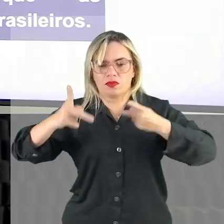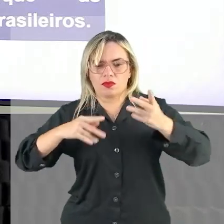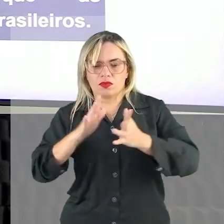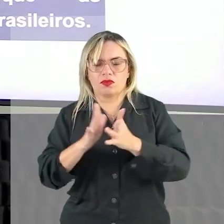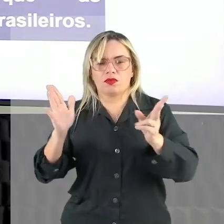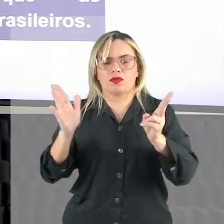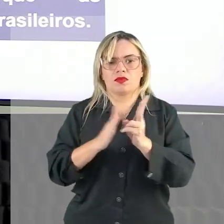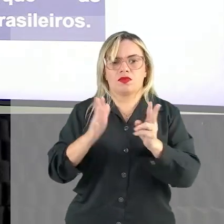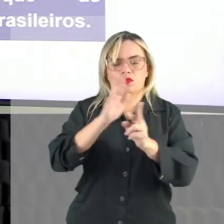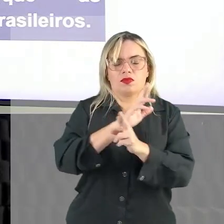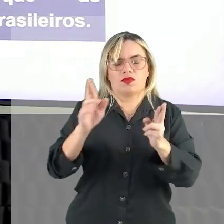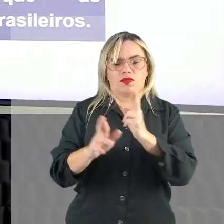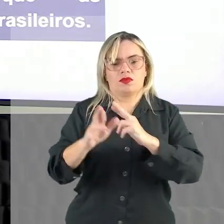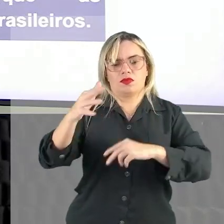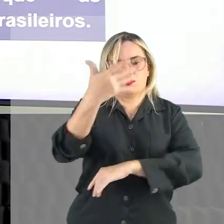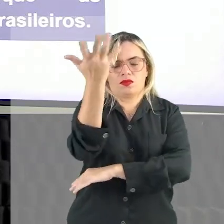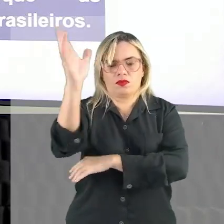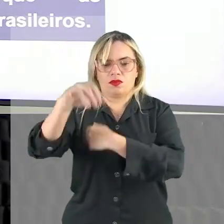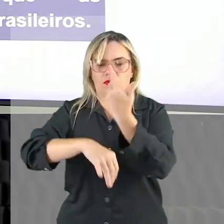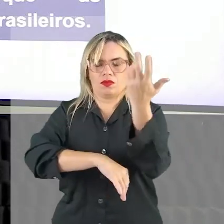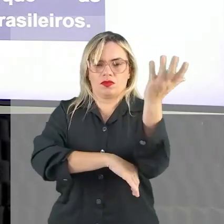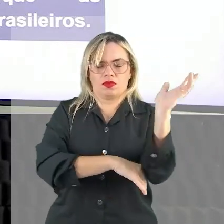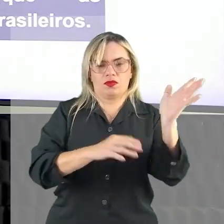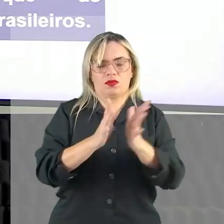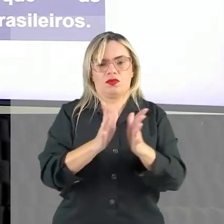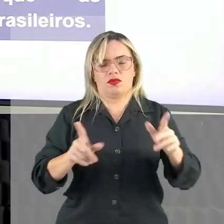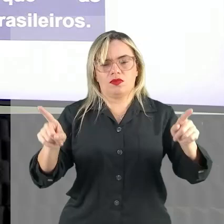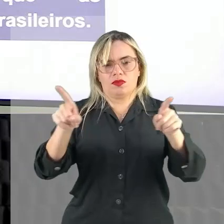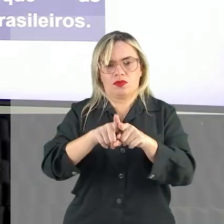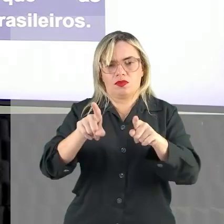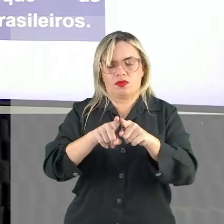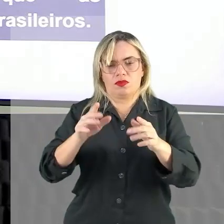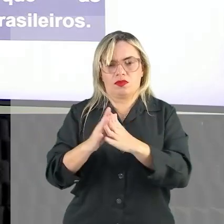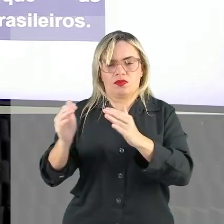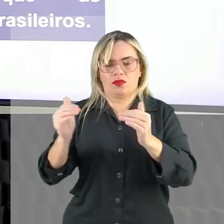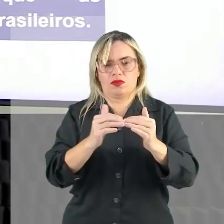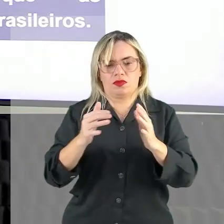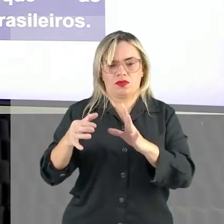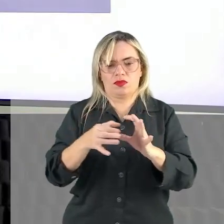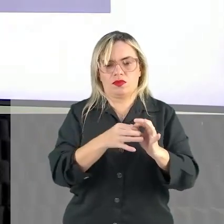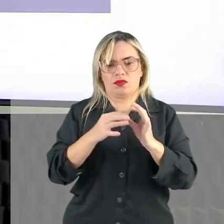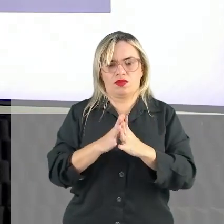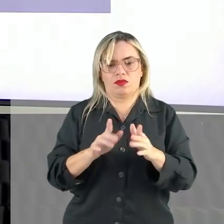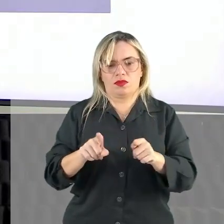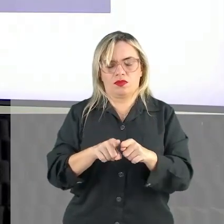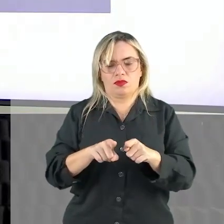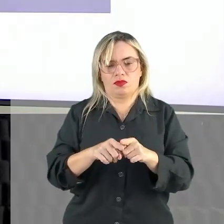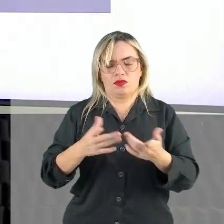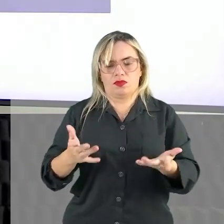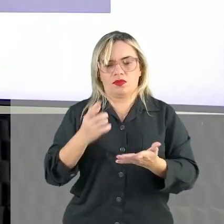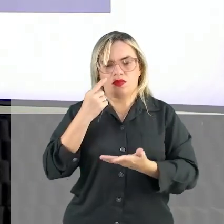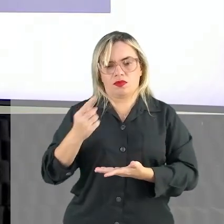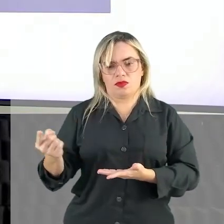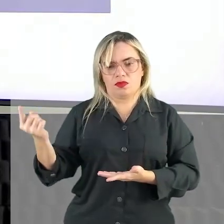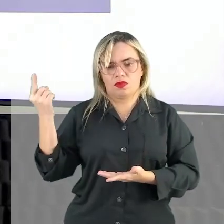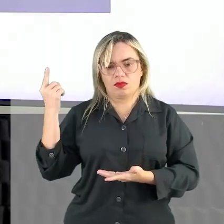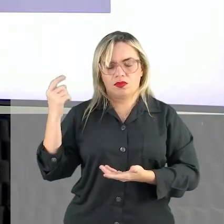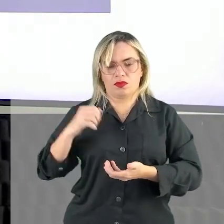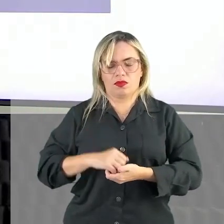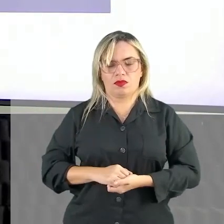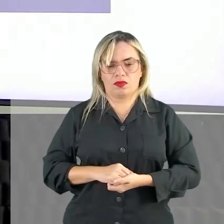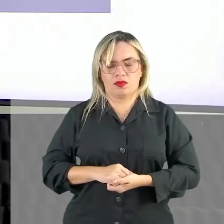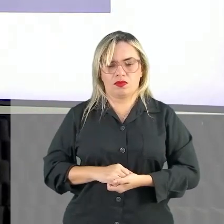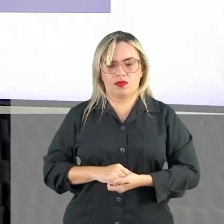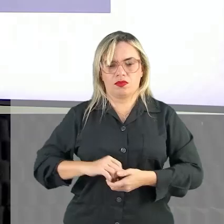meio ambiente, e essa parte aqui também vai se conectar aí. E aí, ó, com isso, a agressão ao